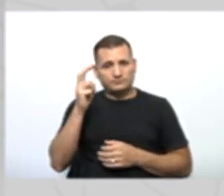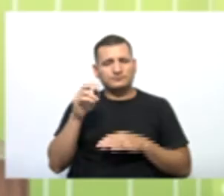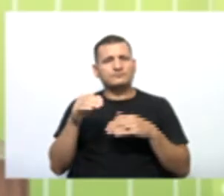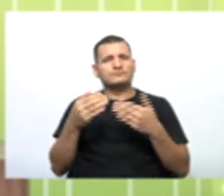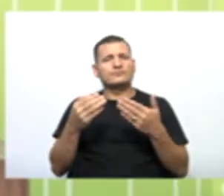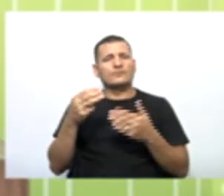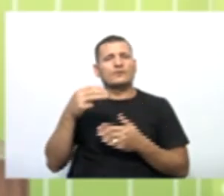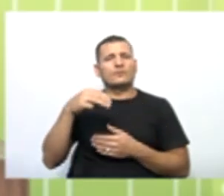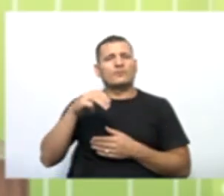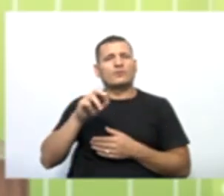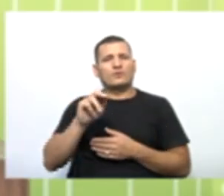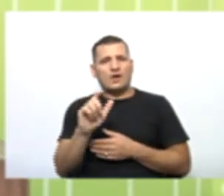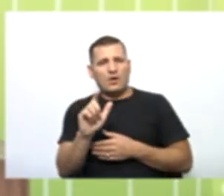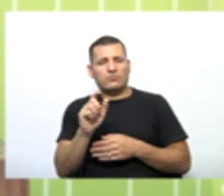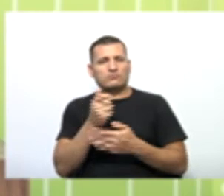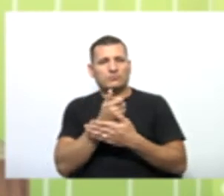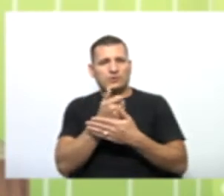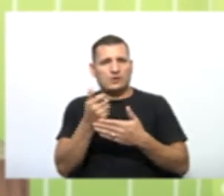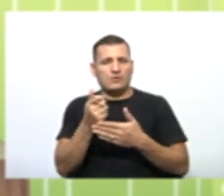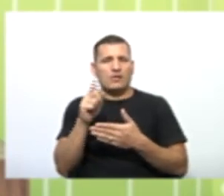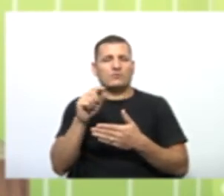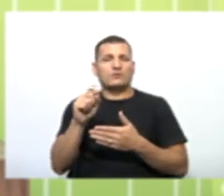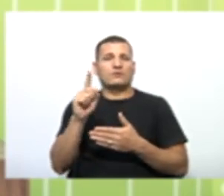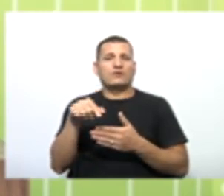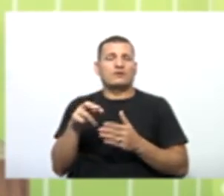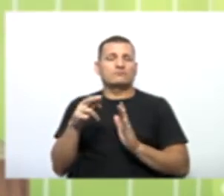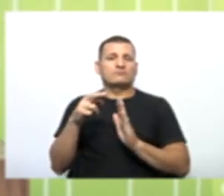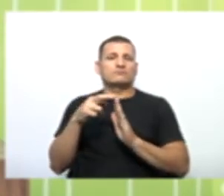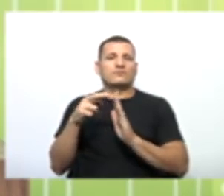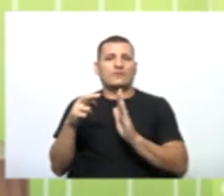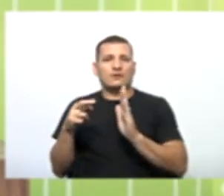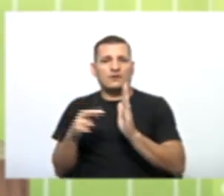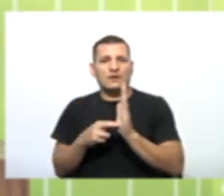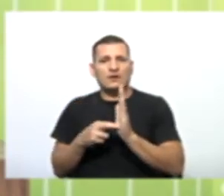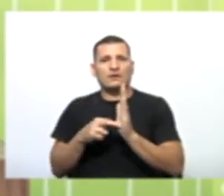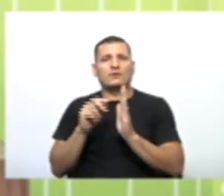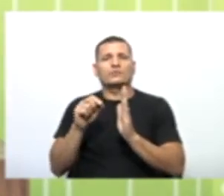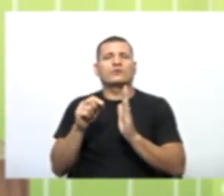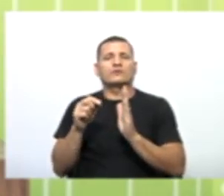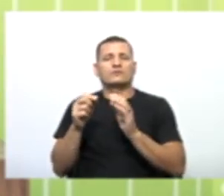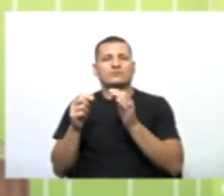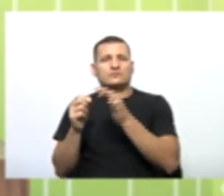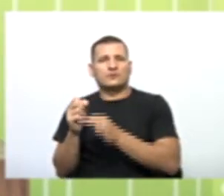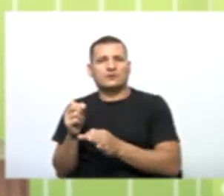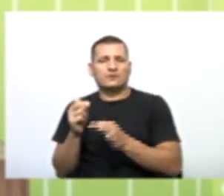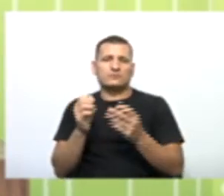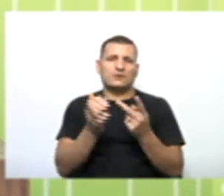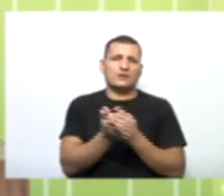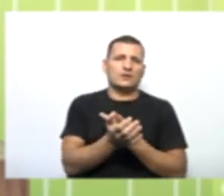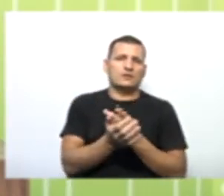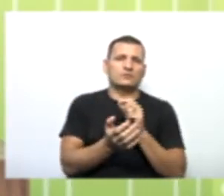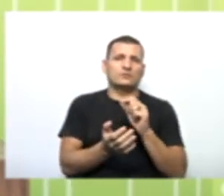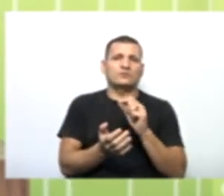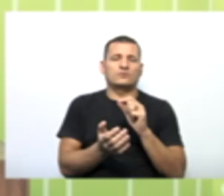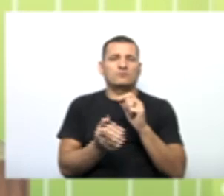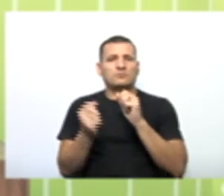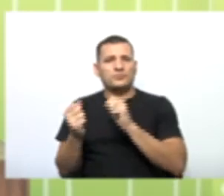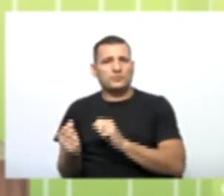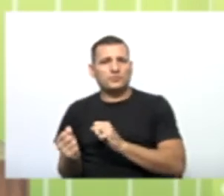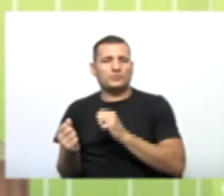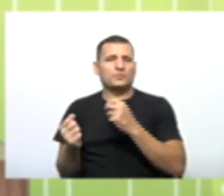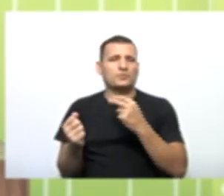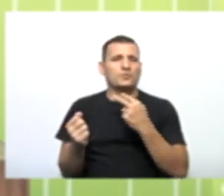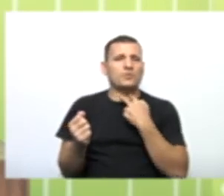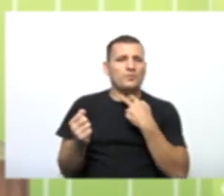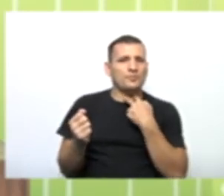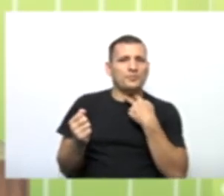aquela norma de conduta, a regra que vai falar sobre o que é certo e o que é errado, o que pode e o que não pode fazer. Por